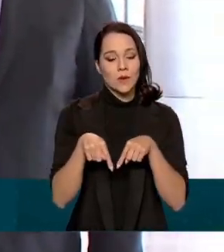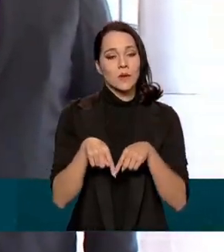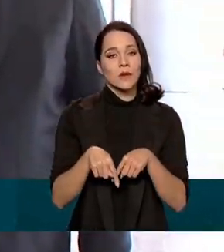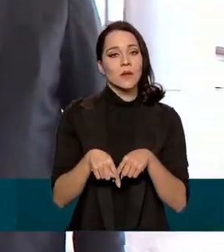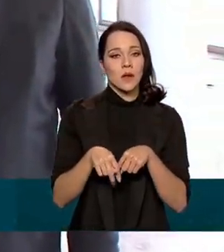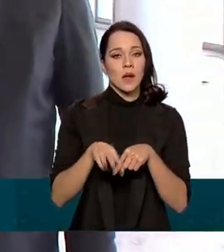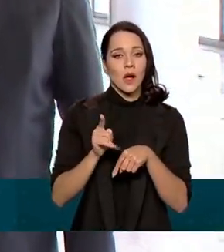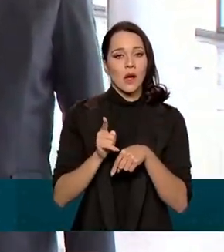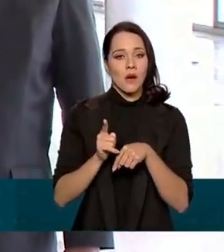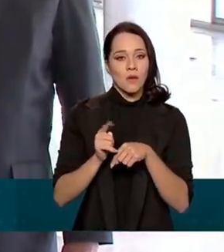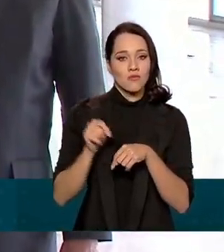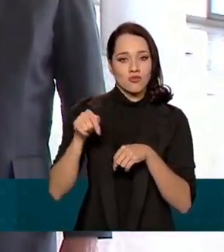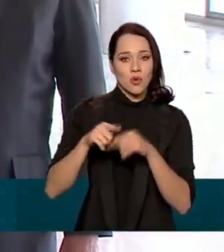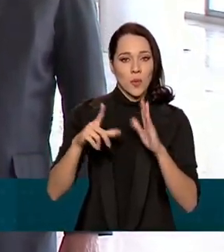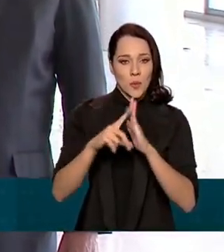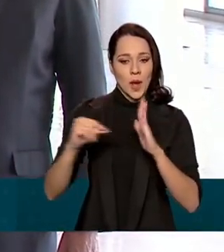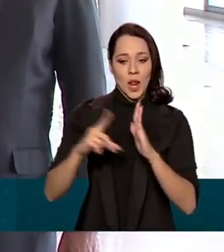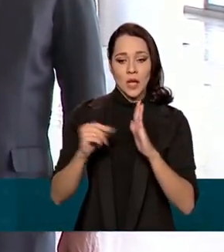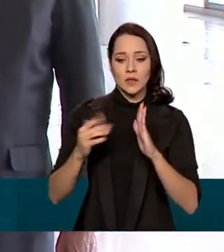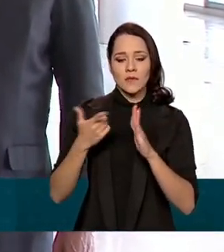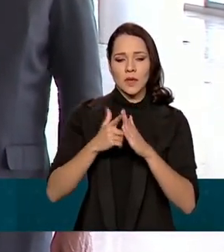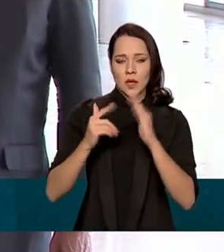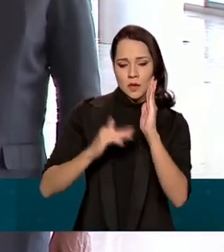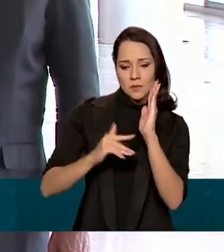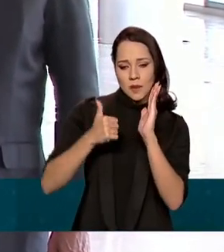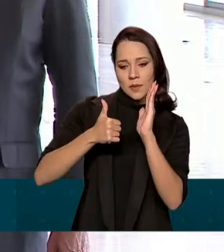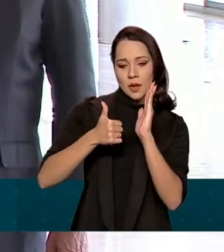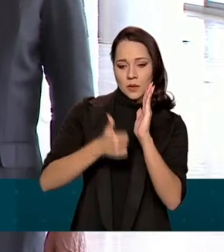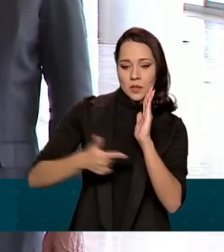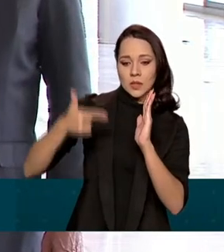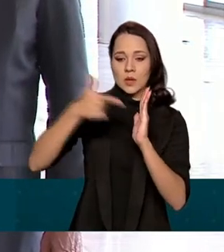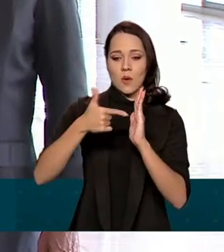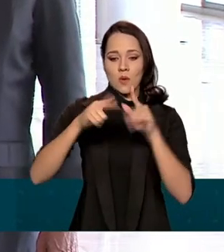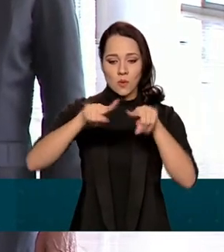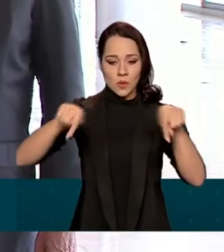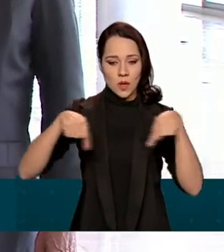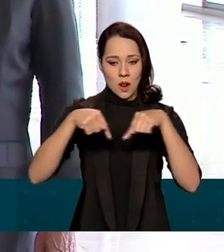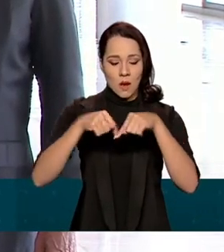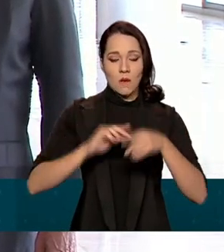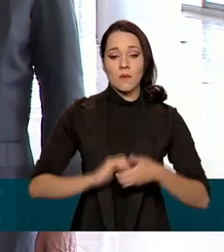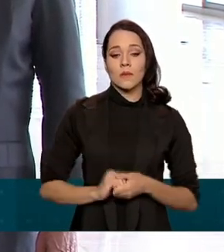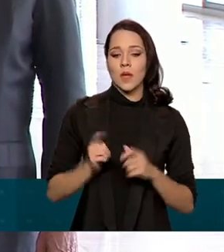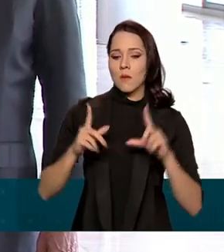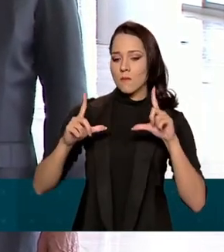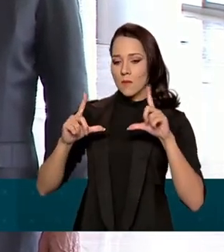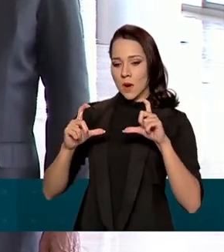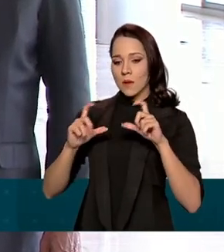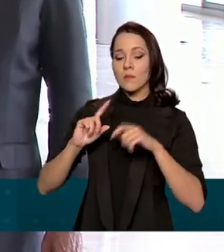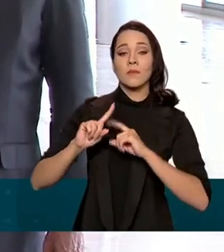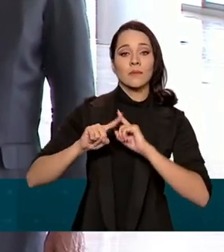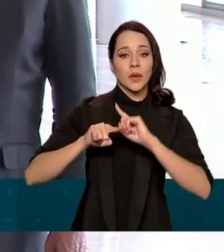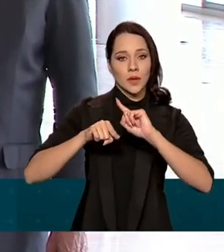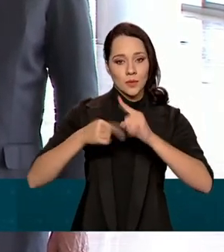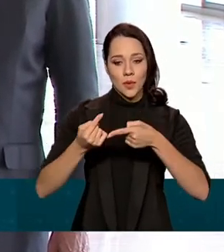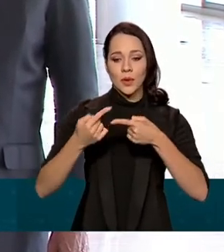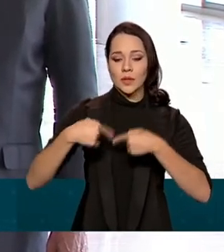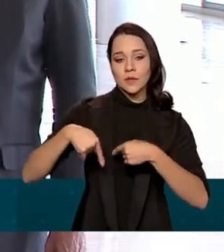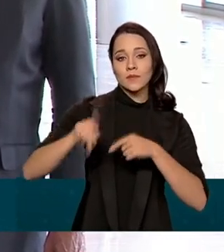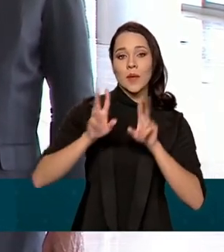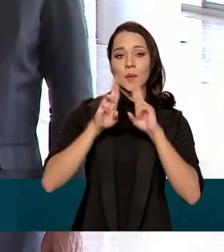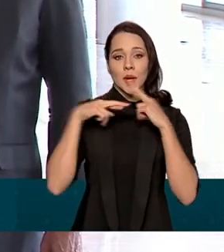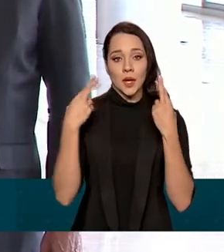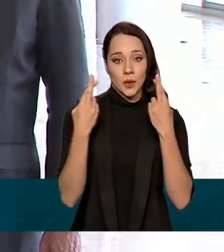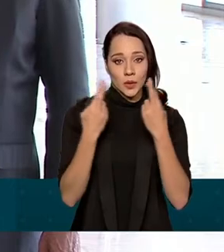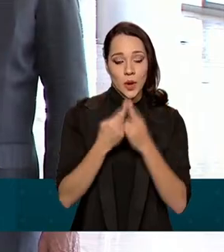no Salão Nobre do Palácio do Planalto, fica no segundo andar ali no Palácio do Planalto, justamente para seguir logo mais para a